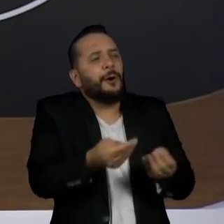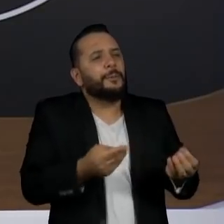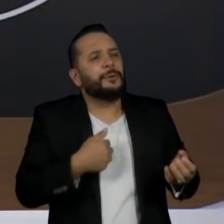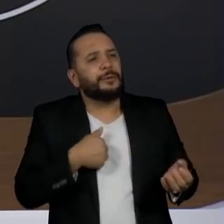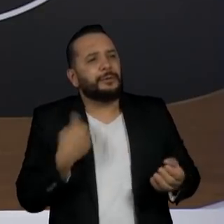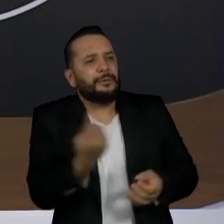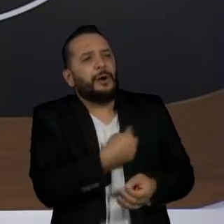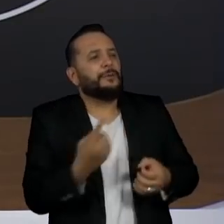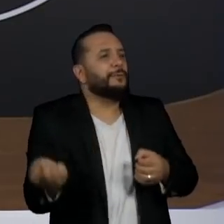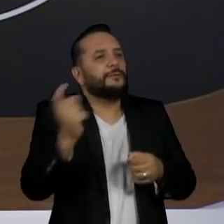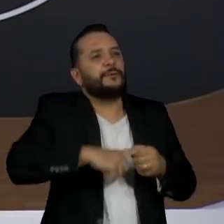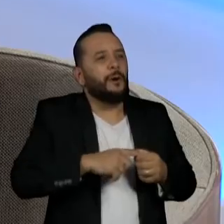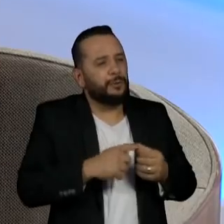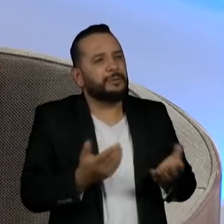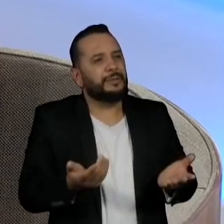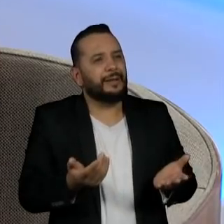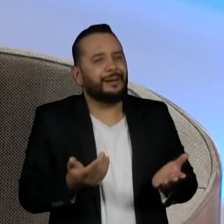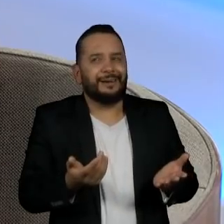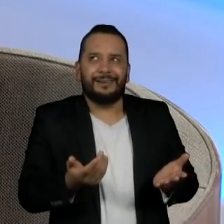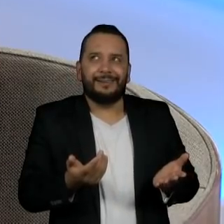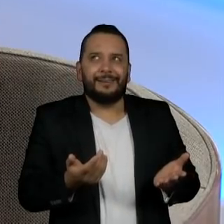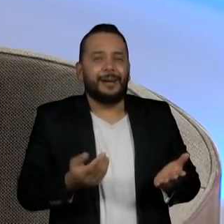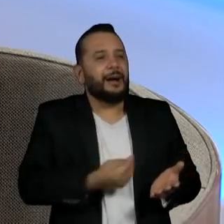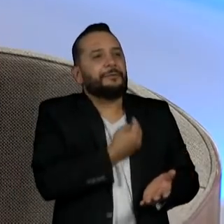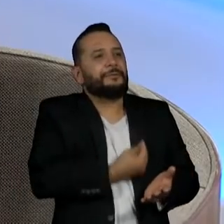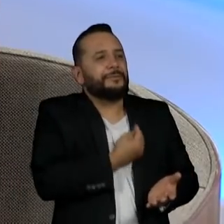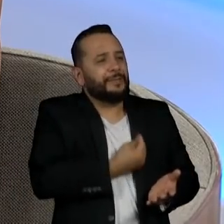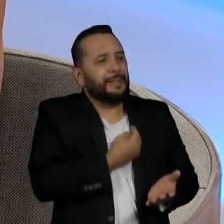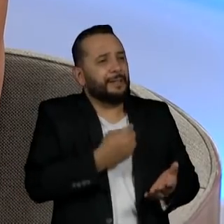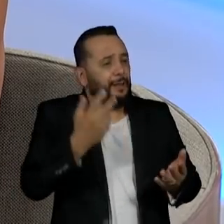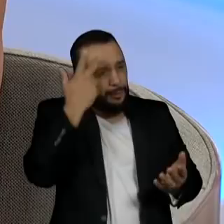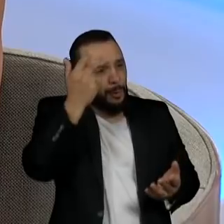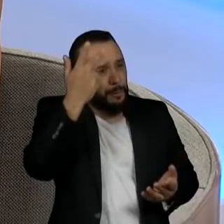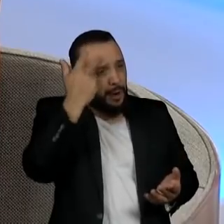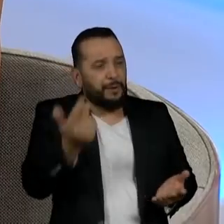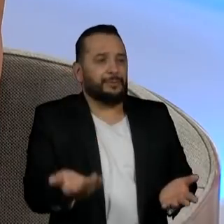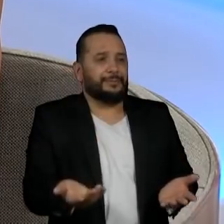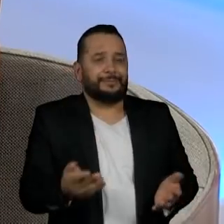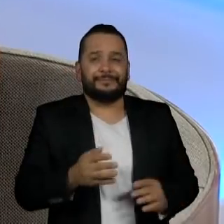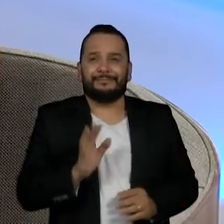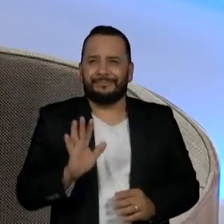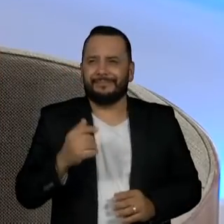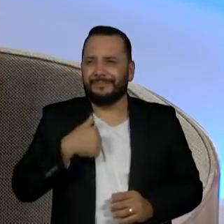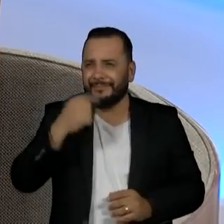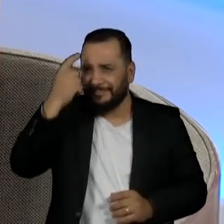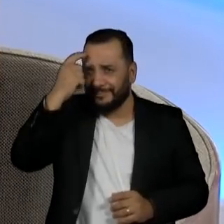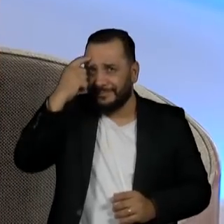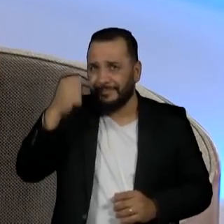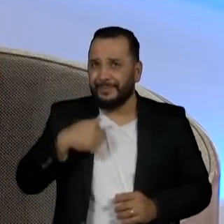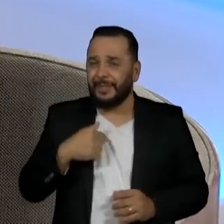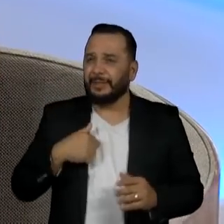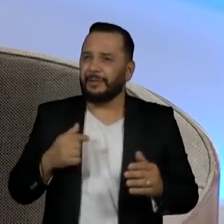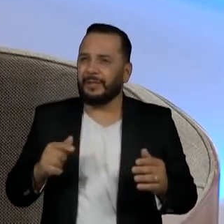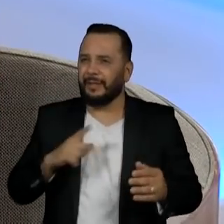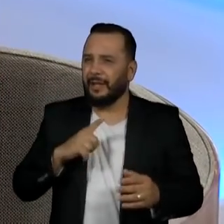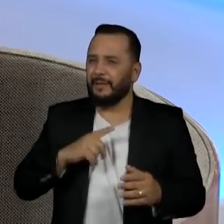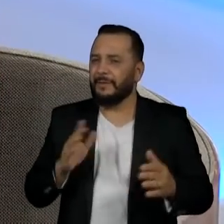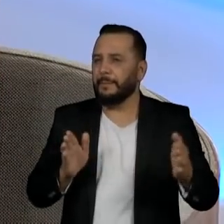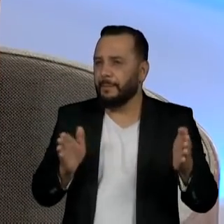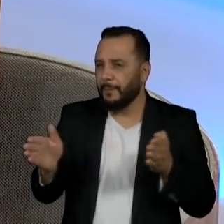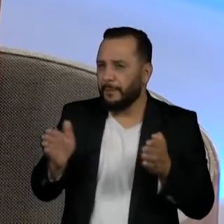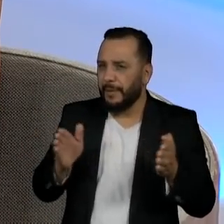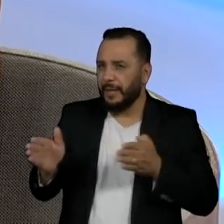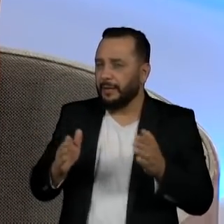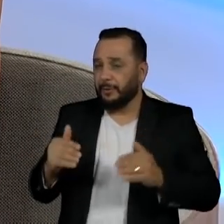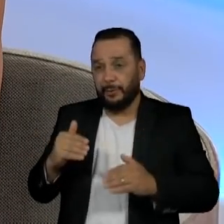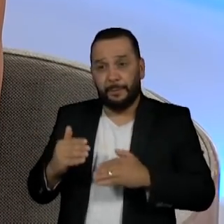a essas raízes? Bom, eu penso que mesmo nos momentos mais progressistas, né, os